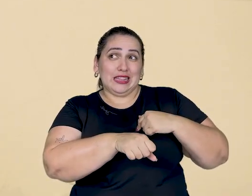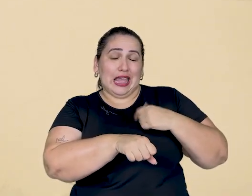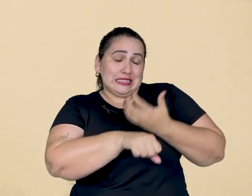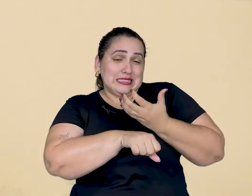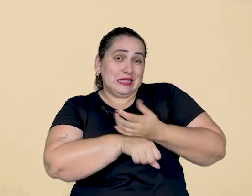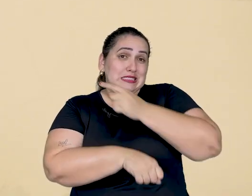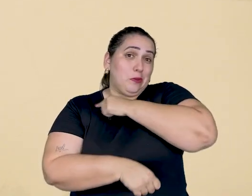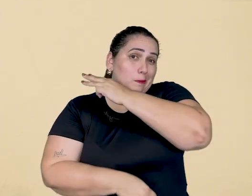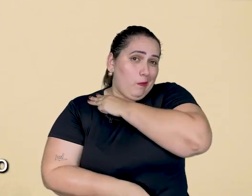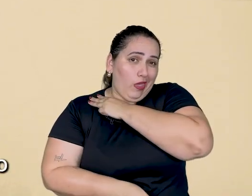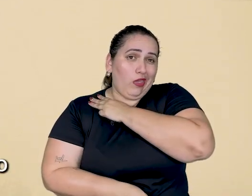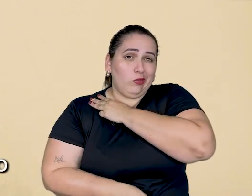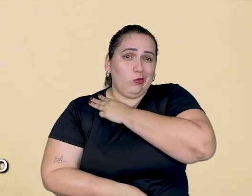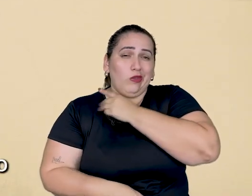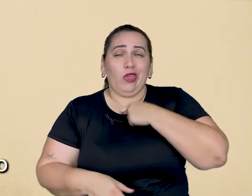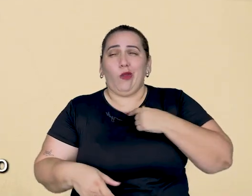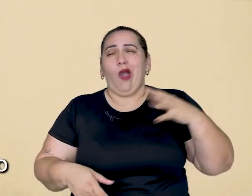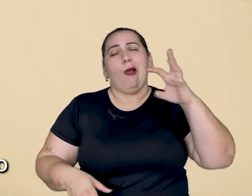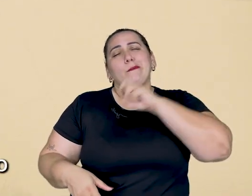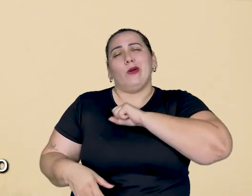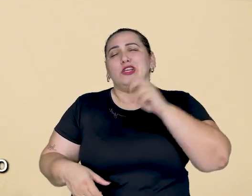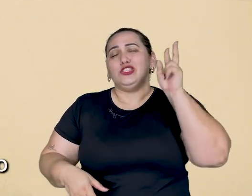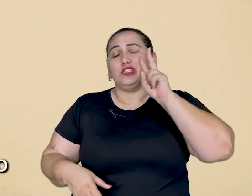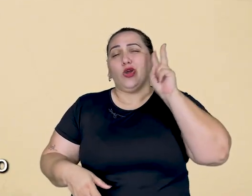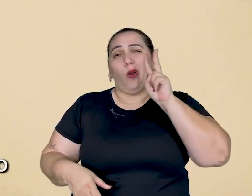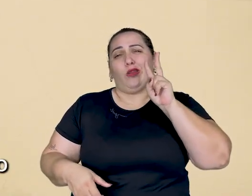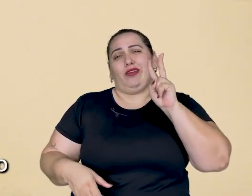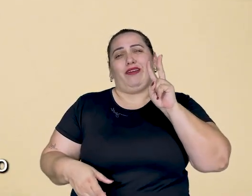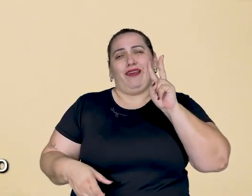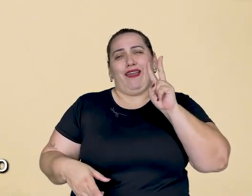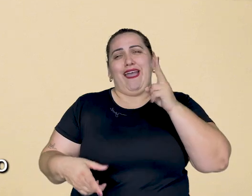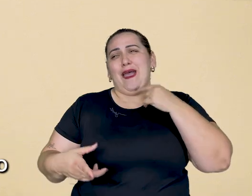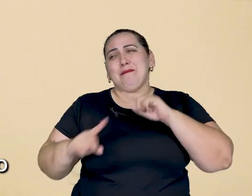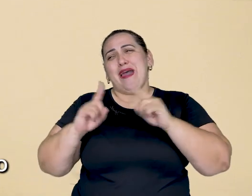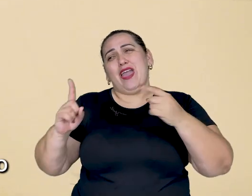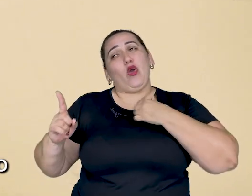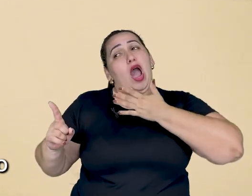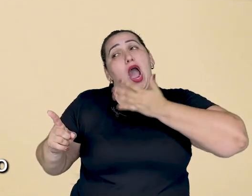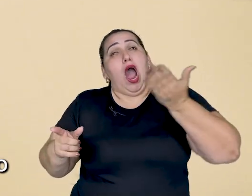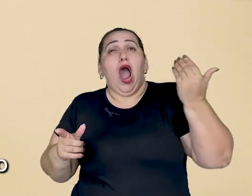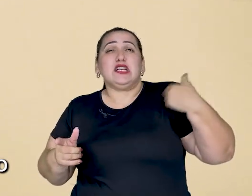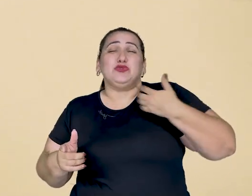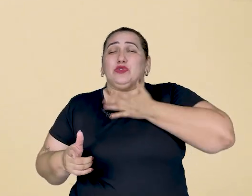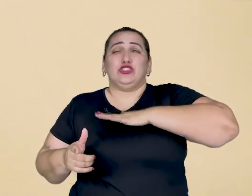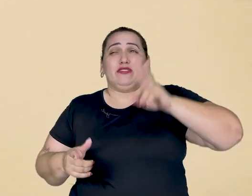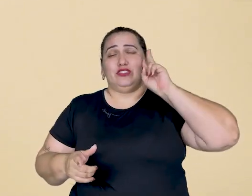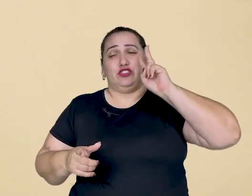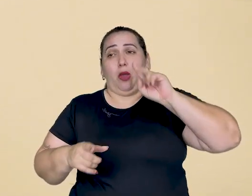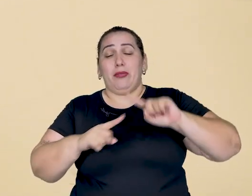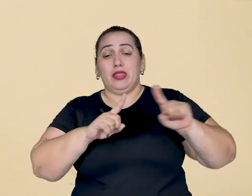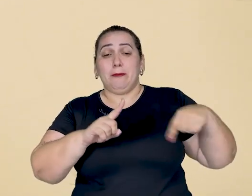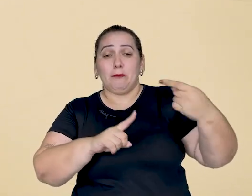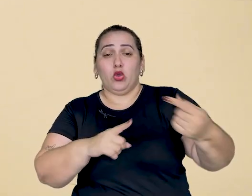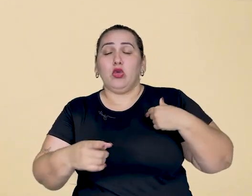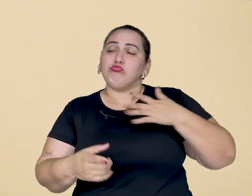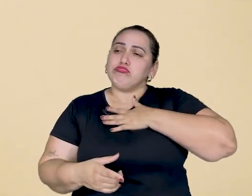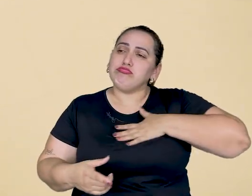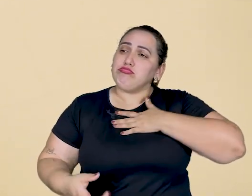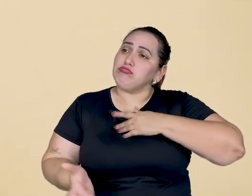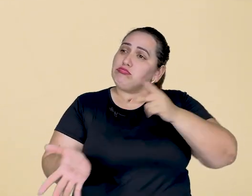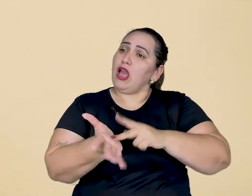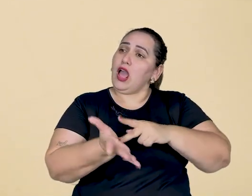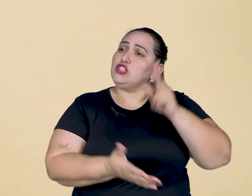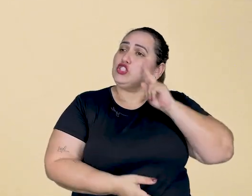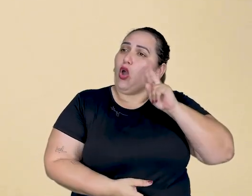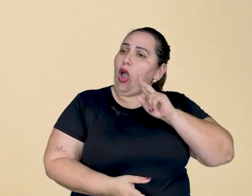me apaixonei por história. Até então não era uma matéria muito querida por mim, mas no último ano realmente eu me apaixonei por história. E isso